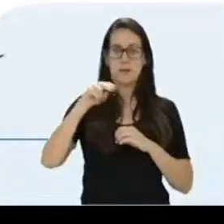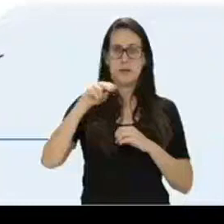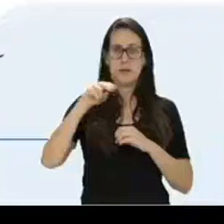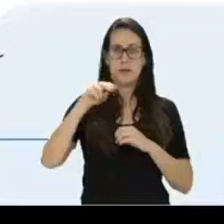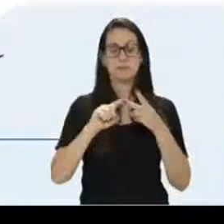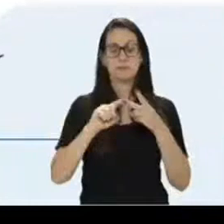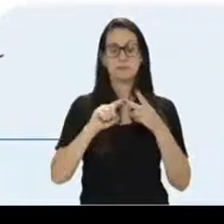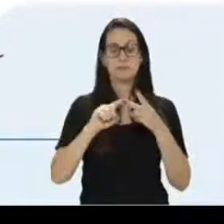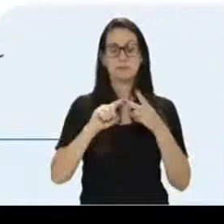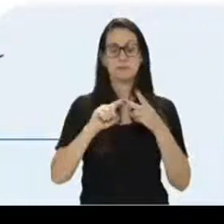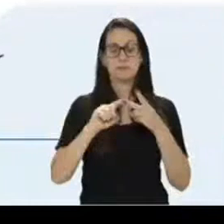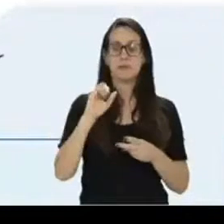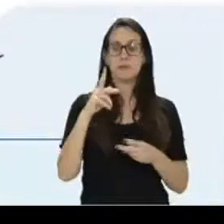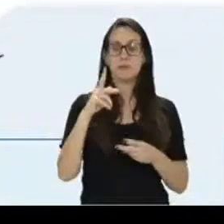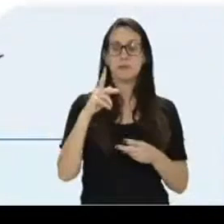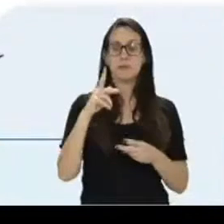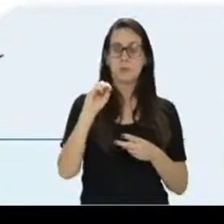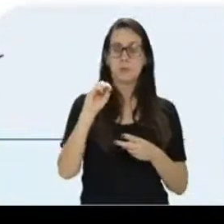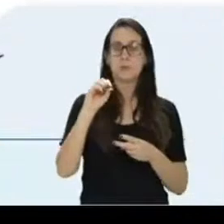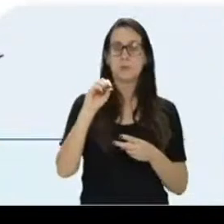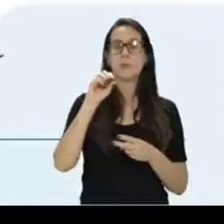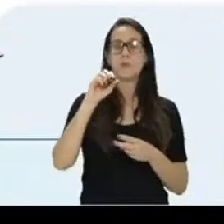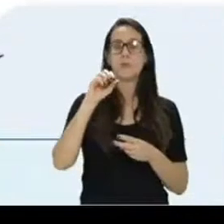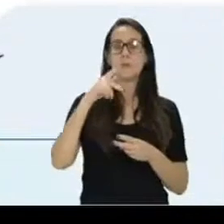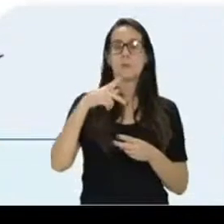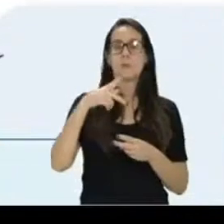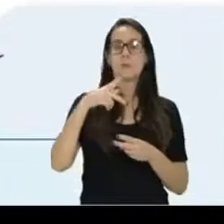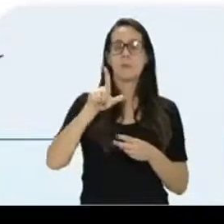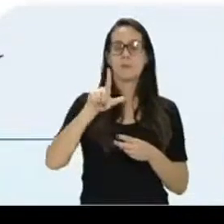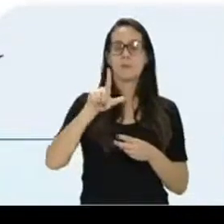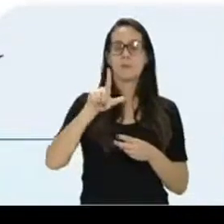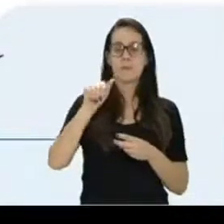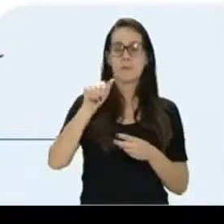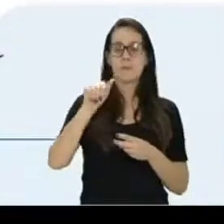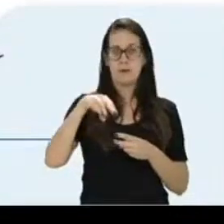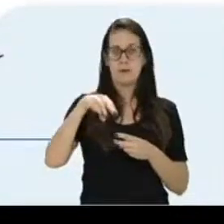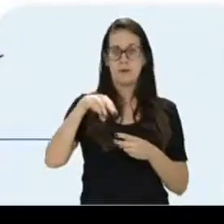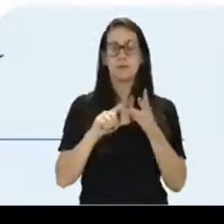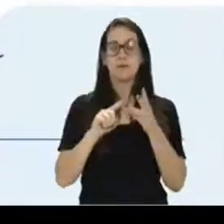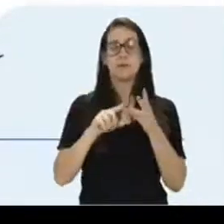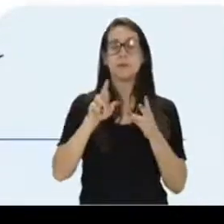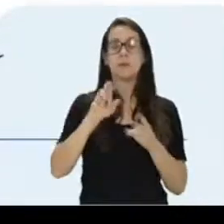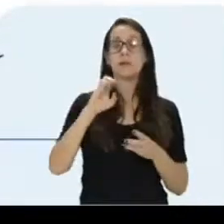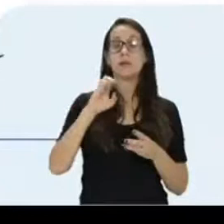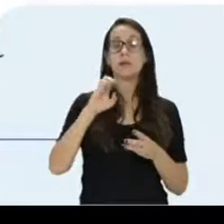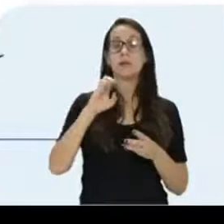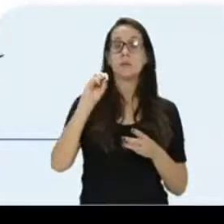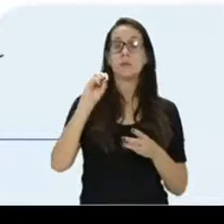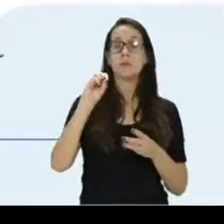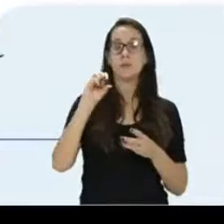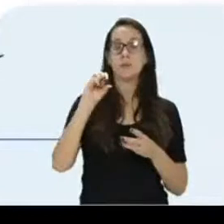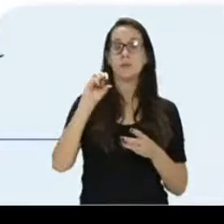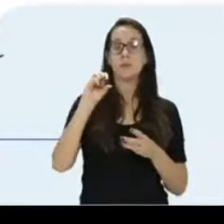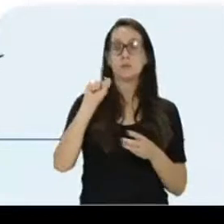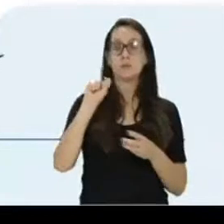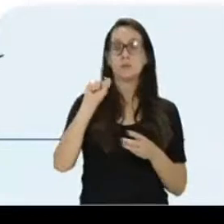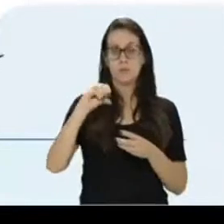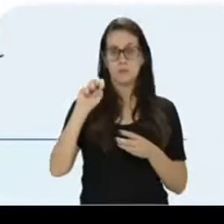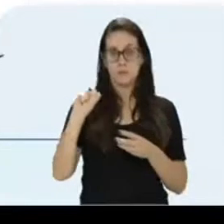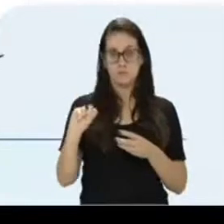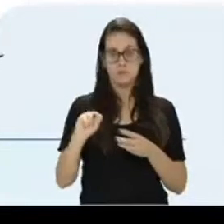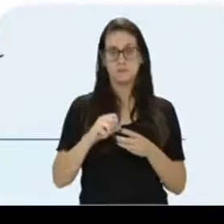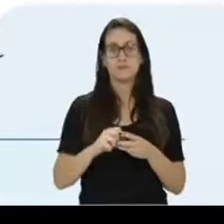o material genético e os ribossomos. Então, relembrando que ribossomos são as únicas organelas que